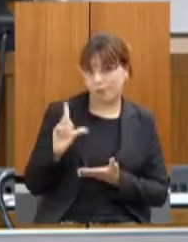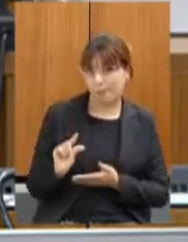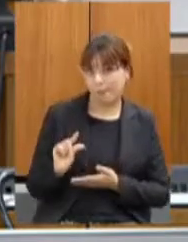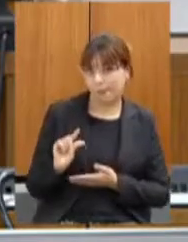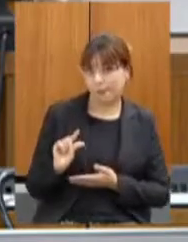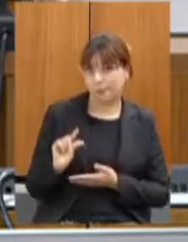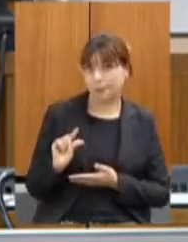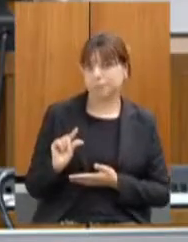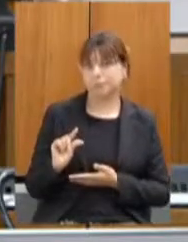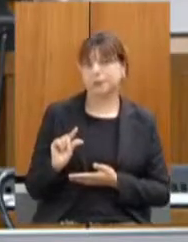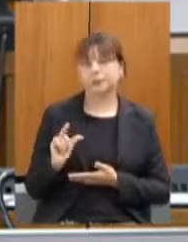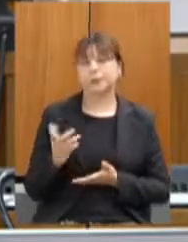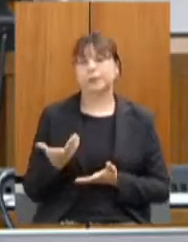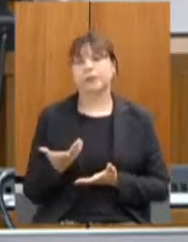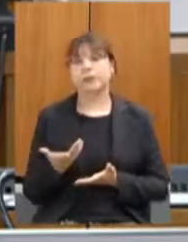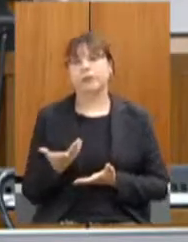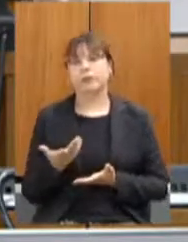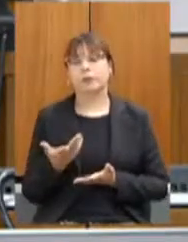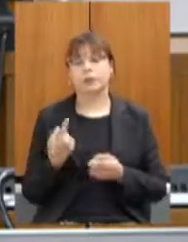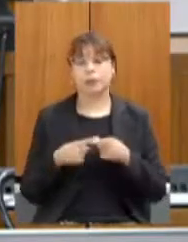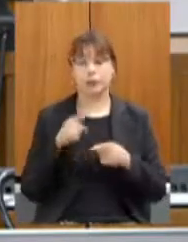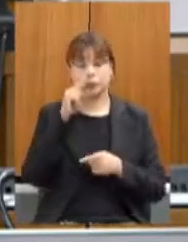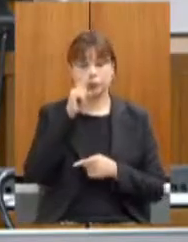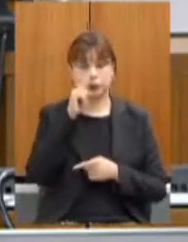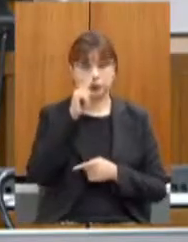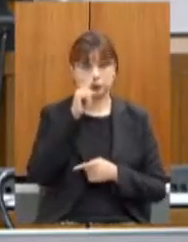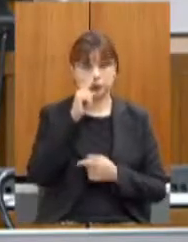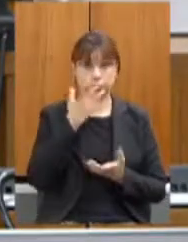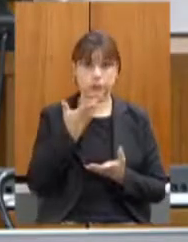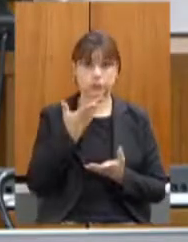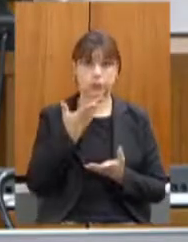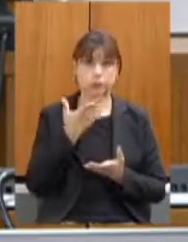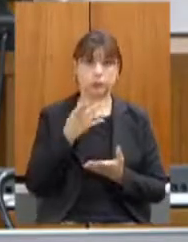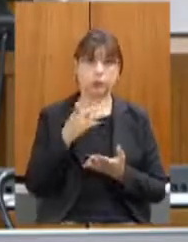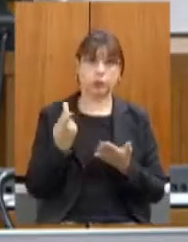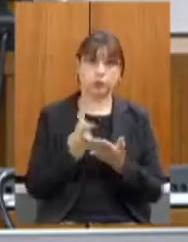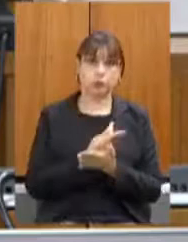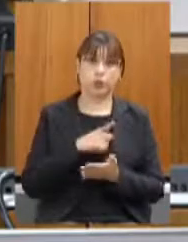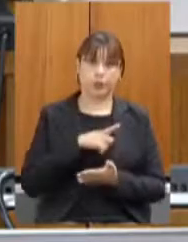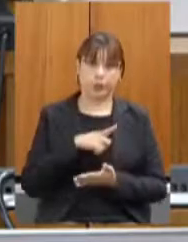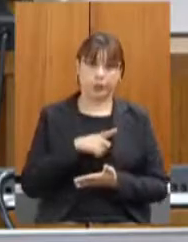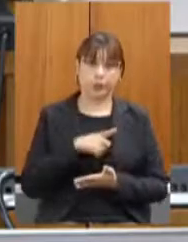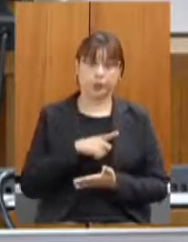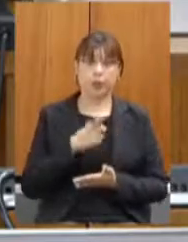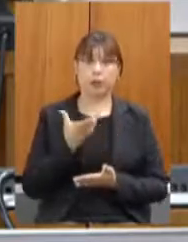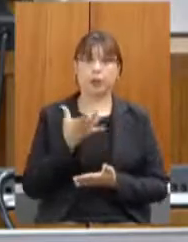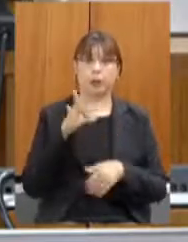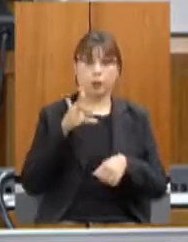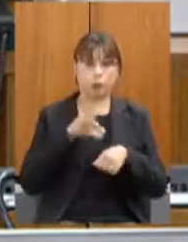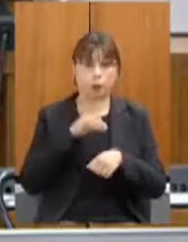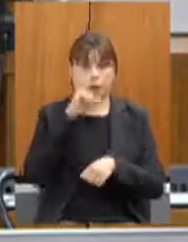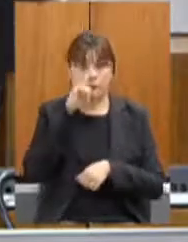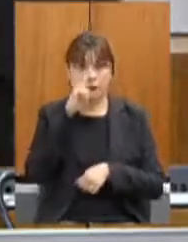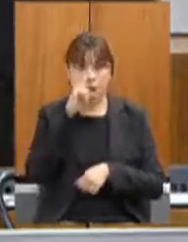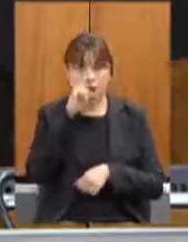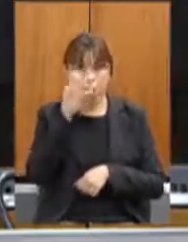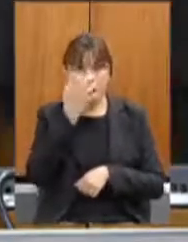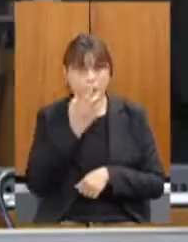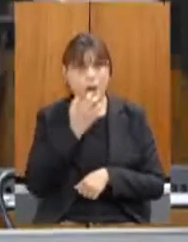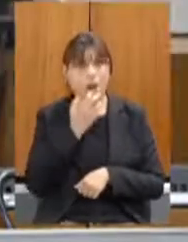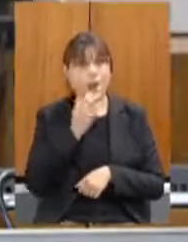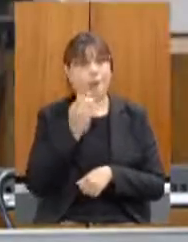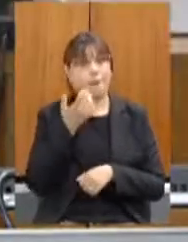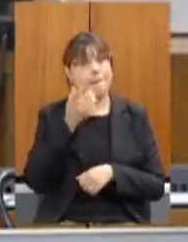significa que o risco individual de cada estudante de ter uma doença grave é pequeno e os